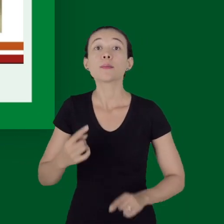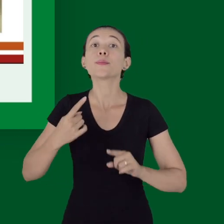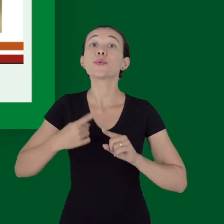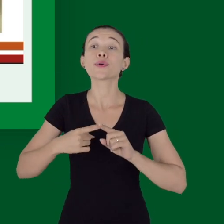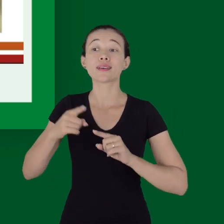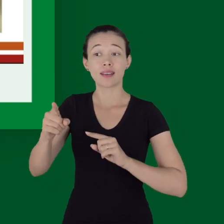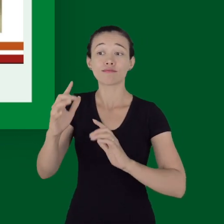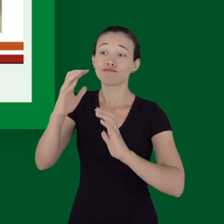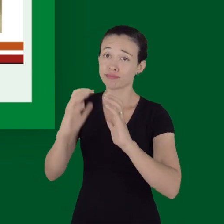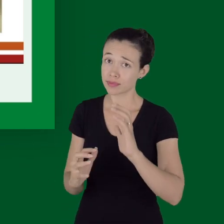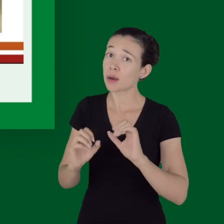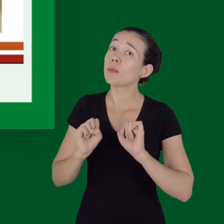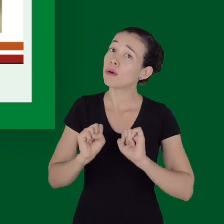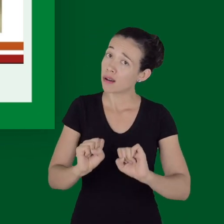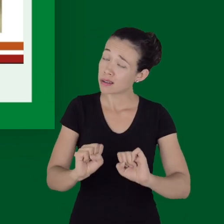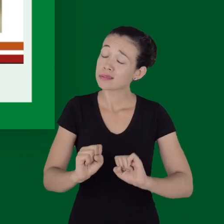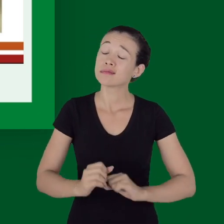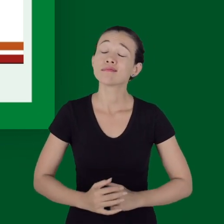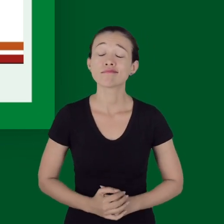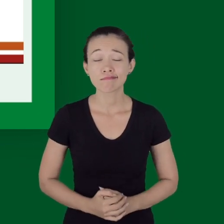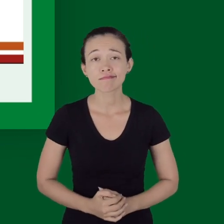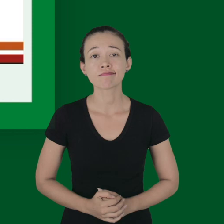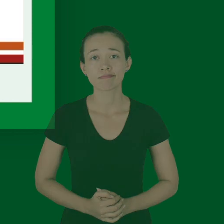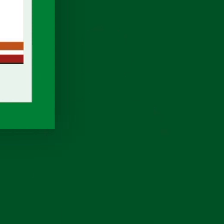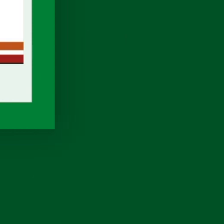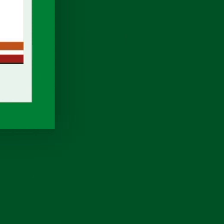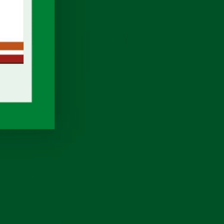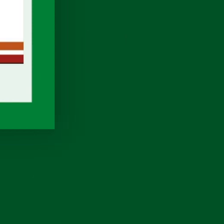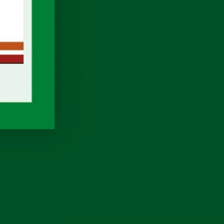suspeita forte aí de um AVC.